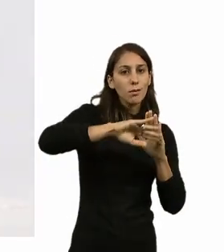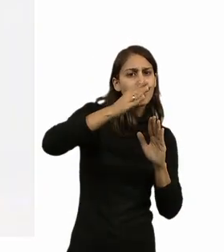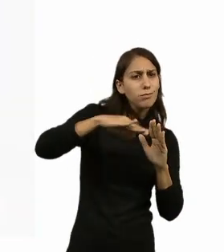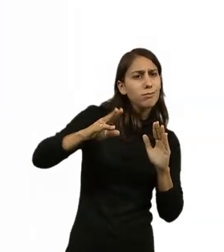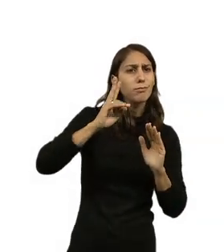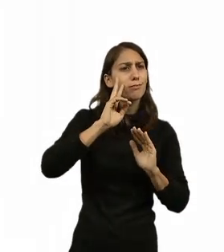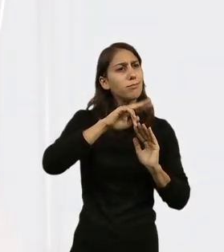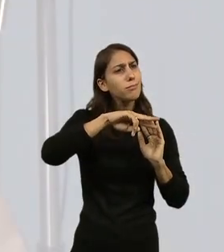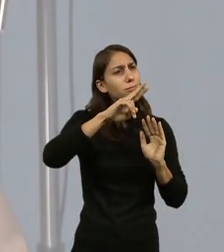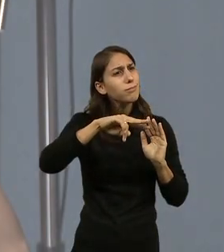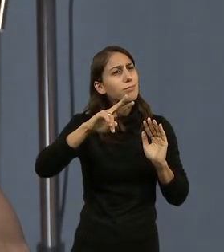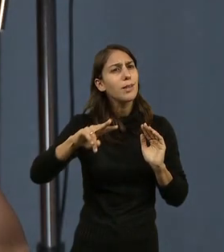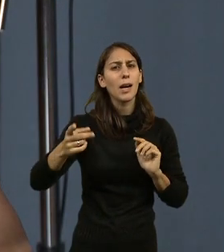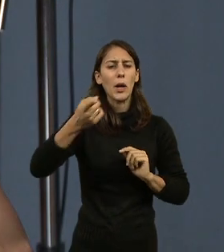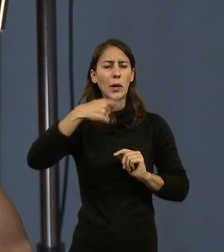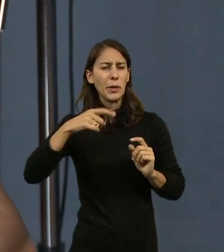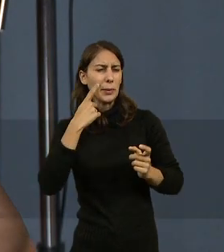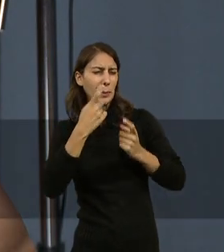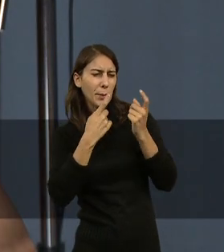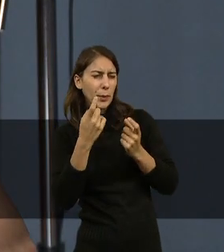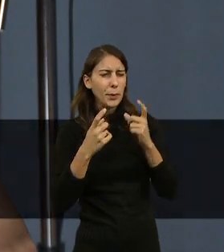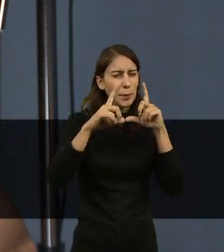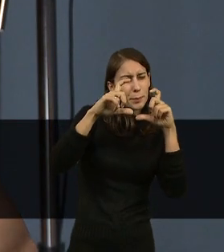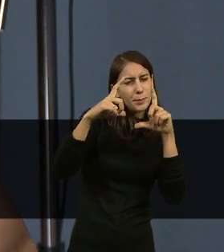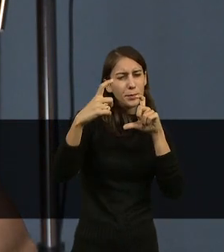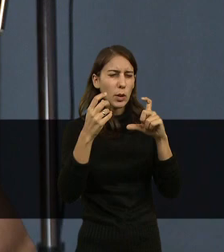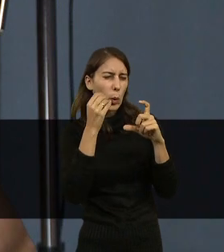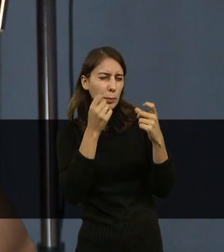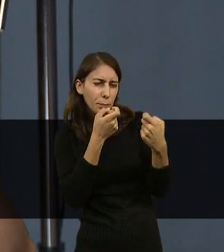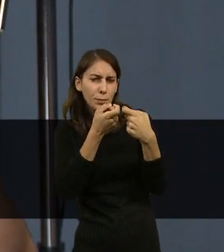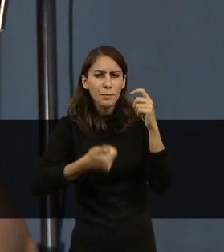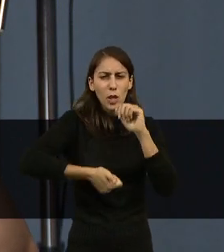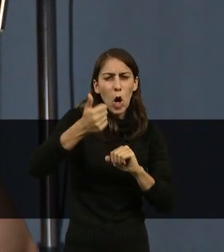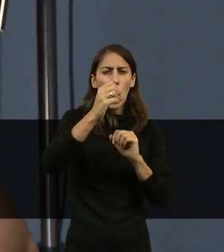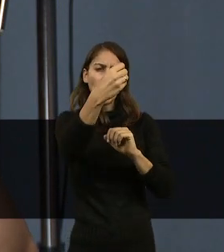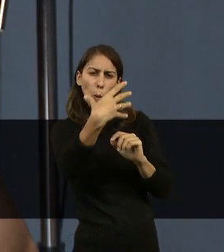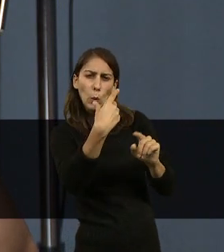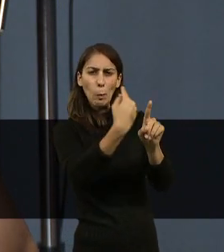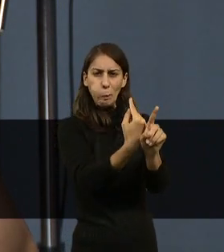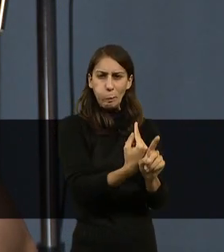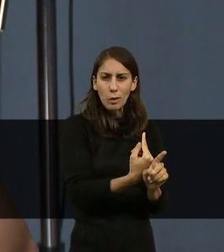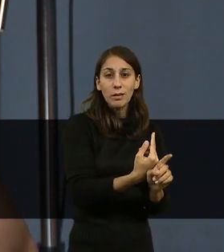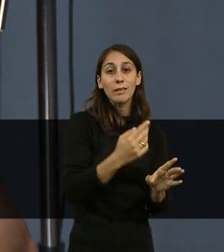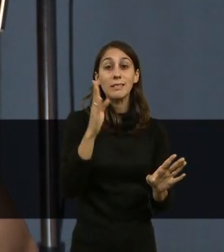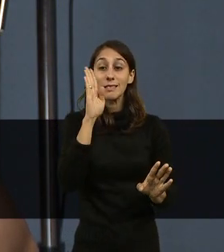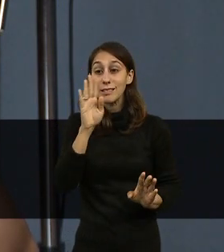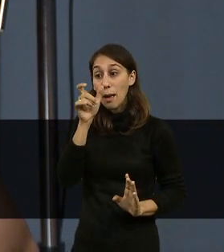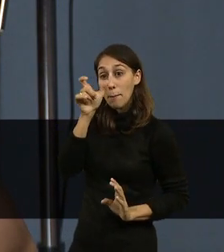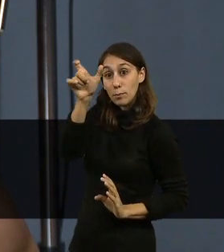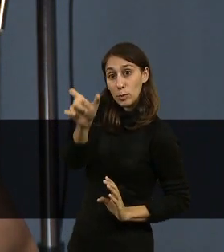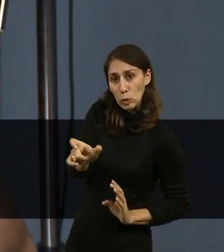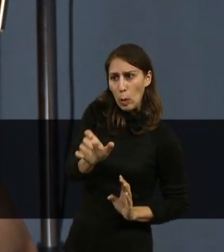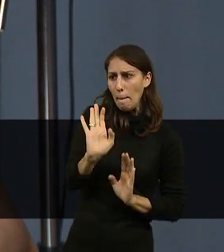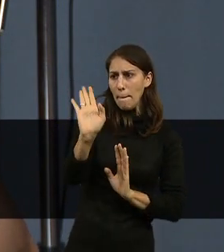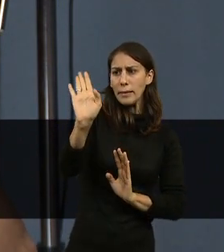Paisagem somos nós que andamos ali à procura dos enquadramentos melhores, da luz. Na pessoa nós temos que a trabalhar. E é isso que me dá